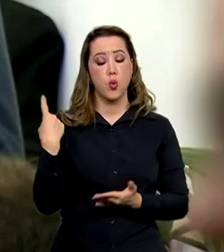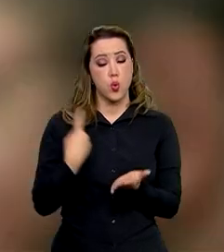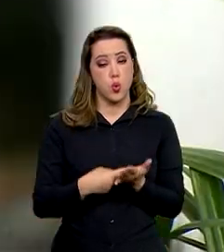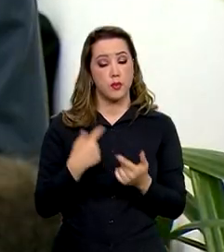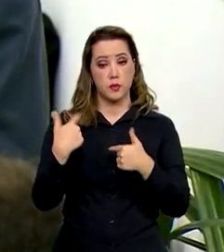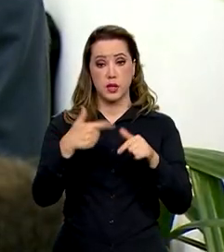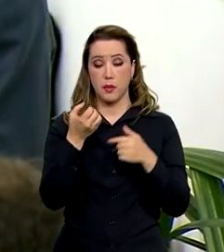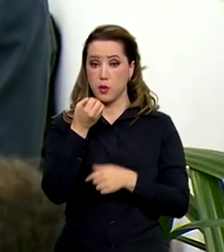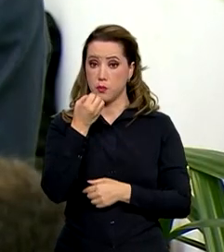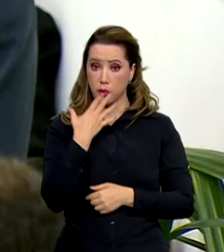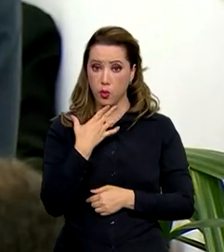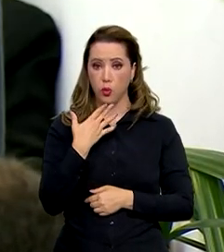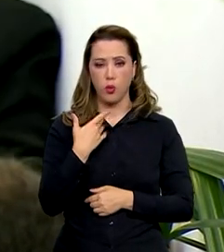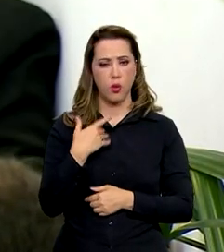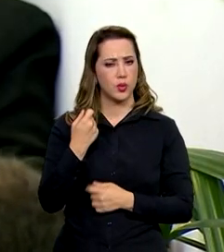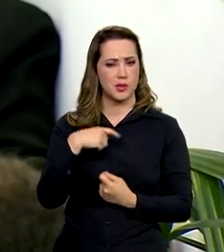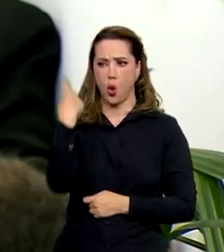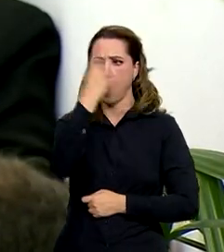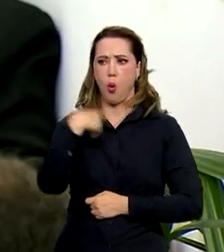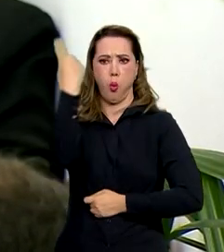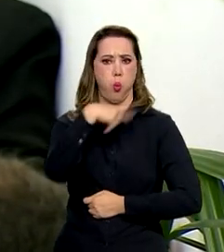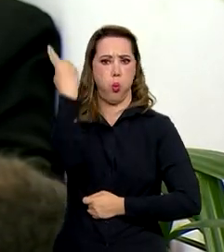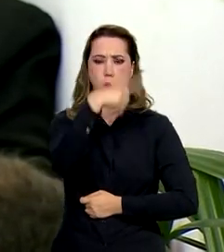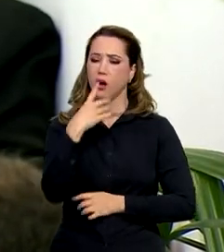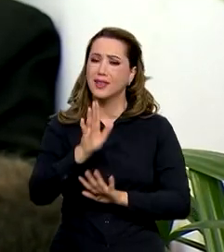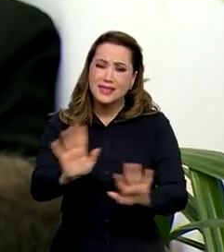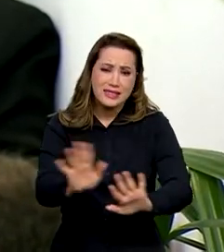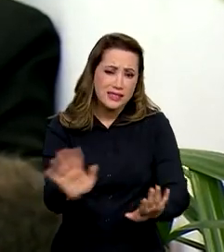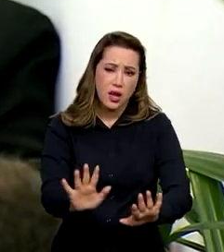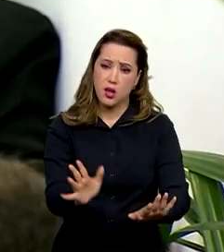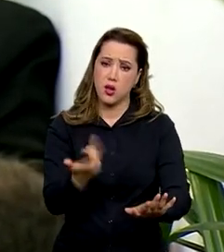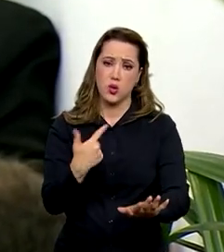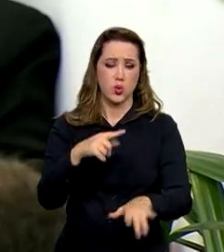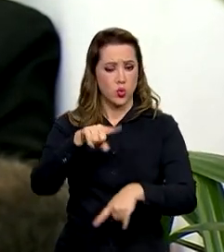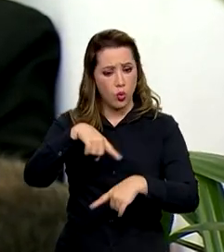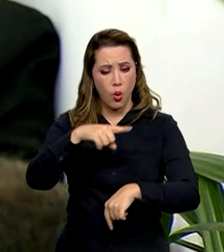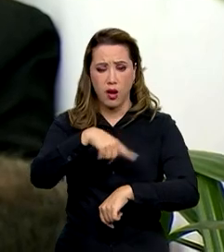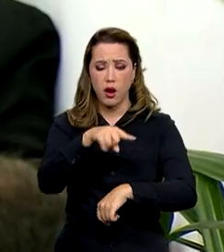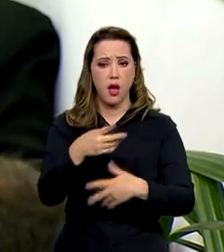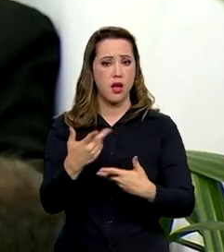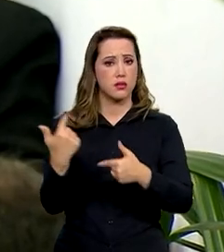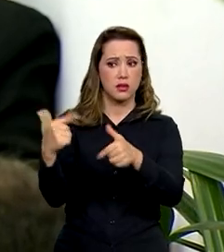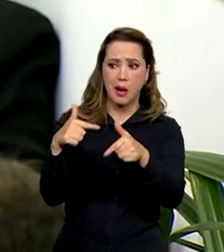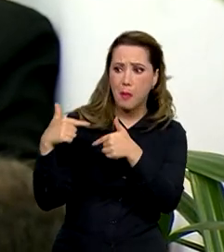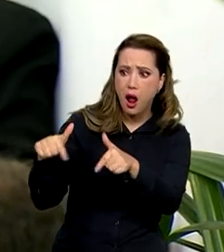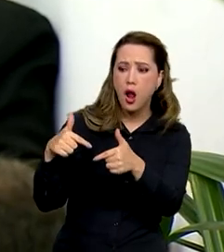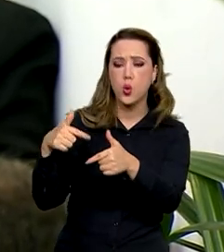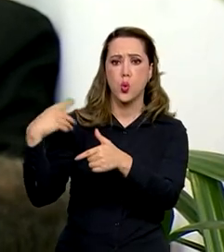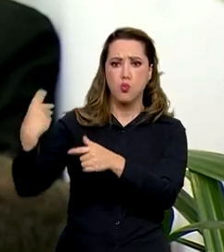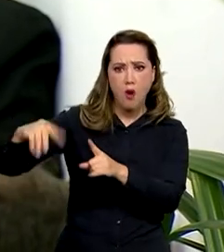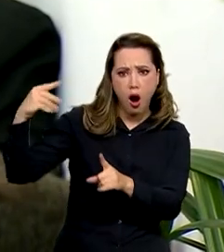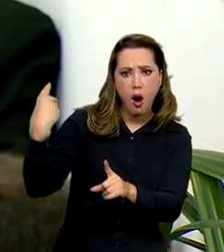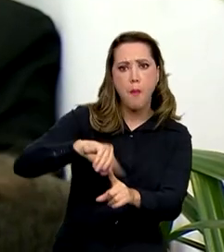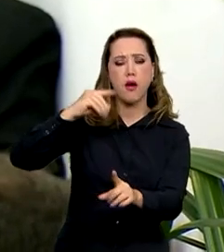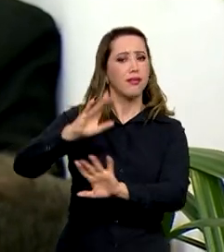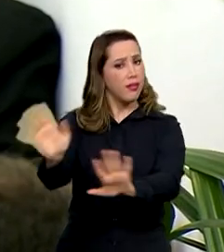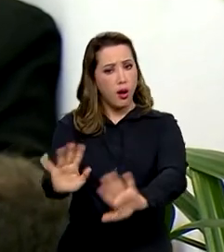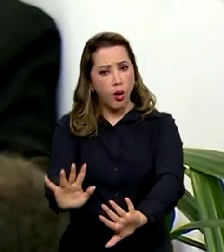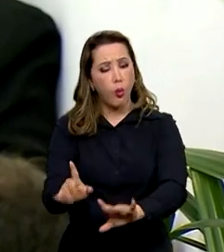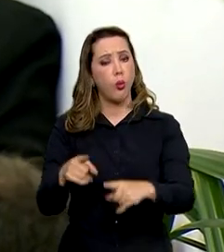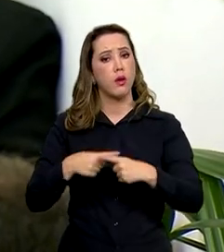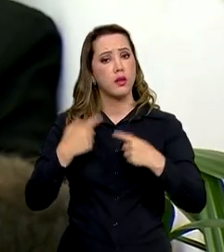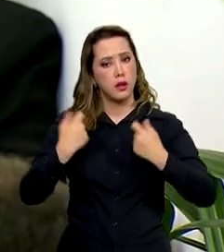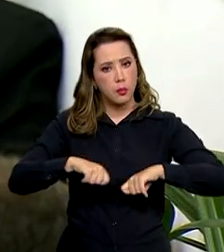livre de jornadas exaustivas, livre de condições extenuantes e degradantes. É um trabalho que é exercido em condições